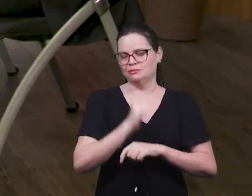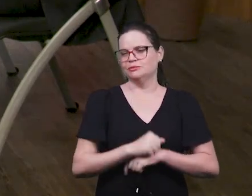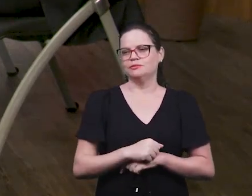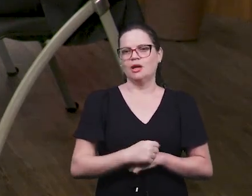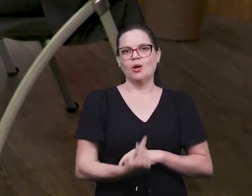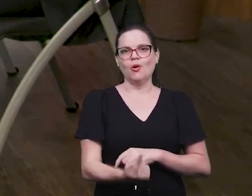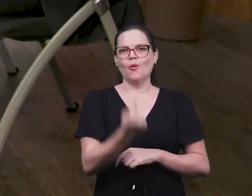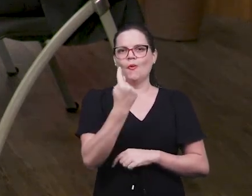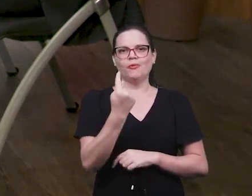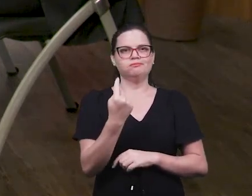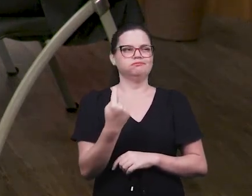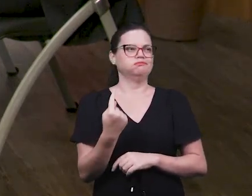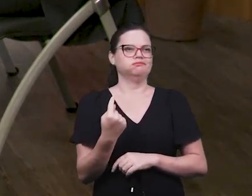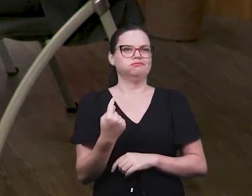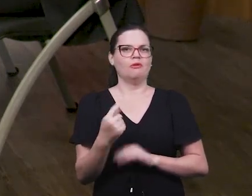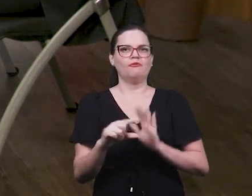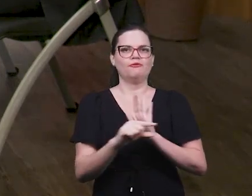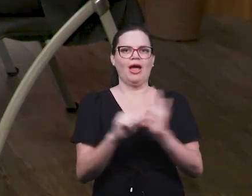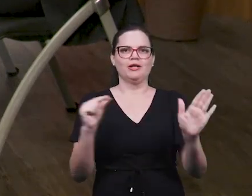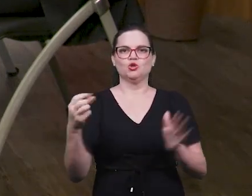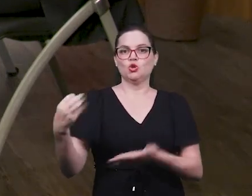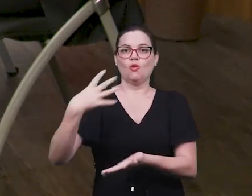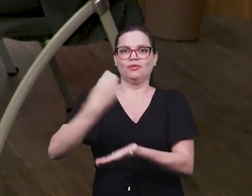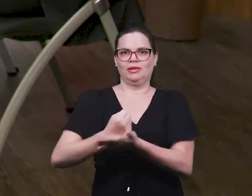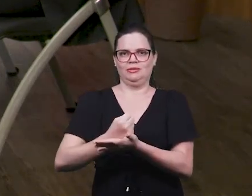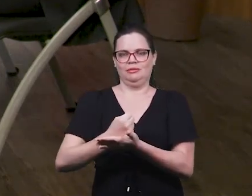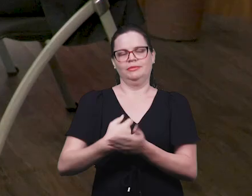Bíblia, pode ser no Novo Testamento,